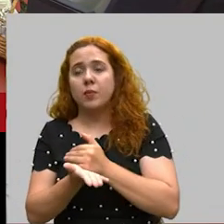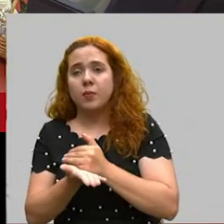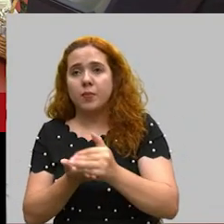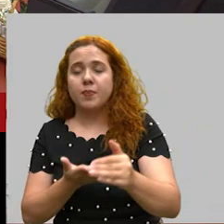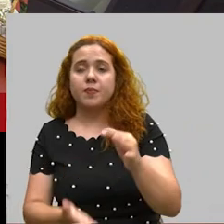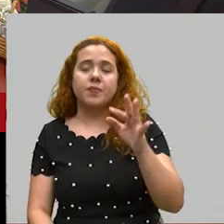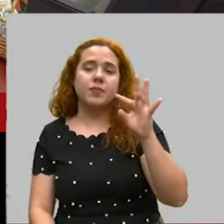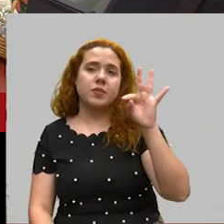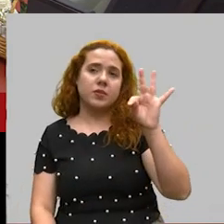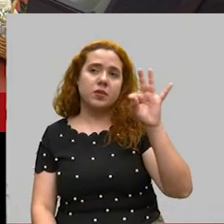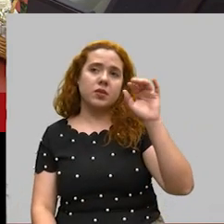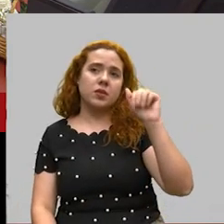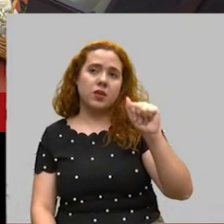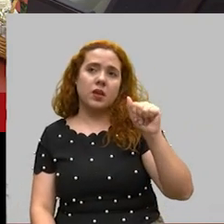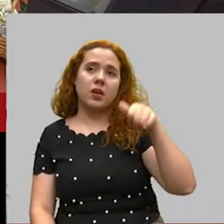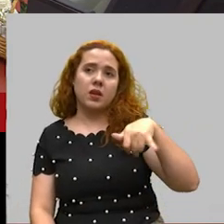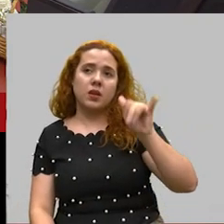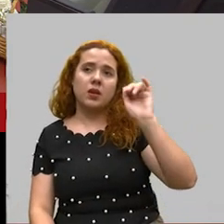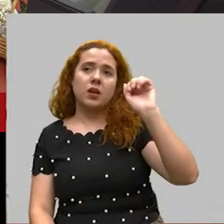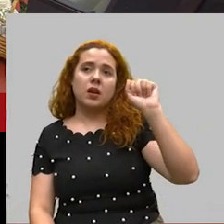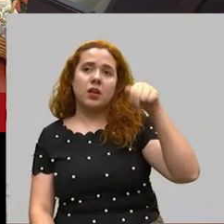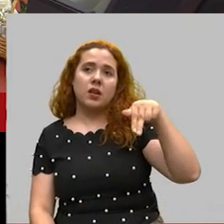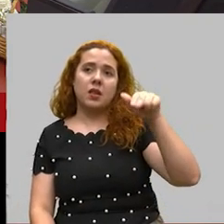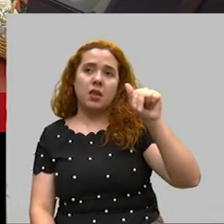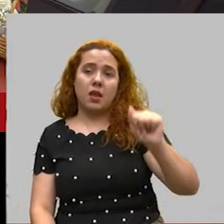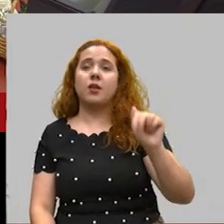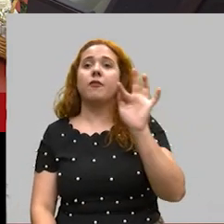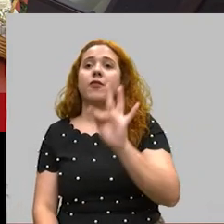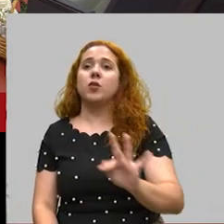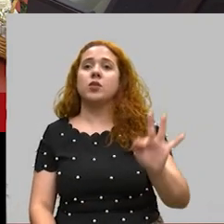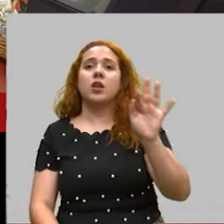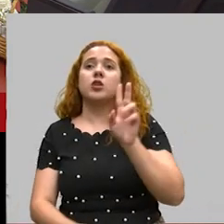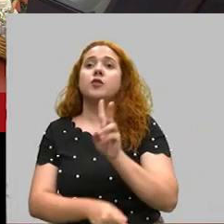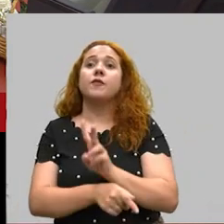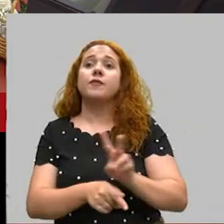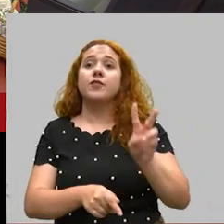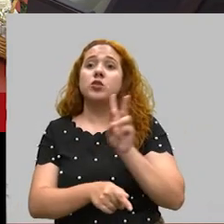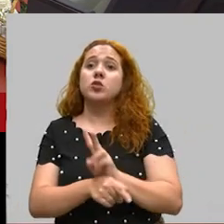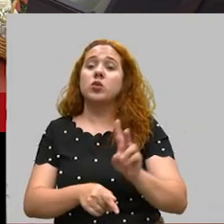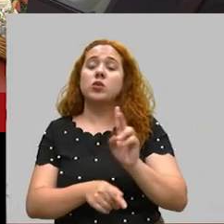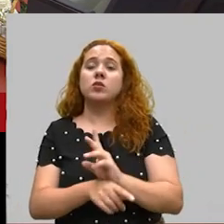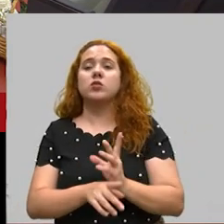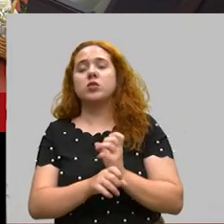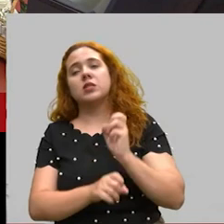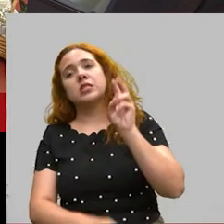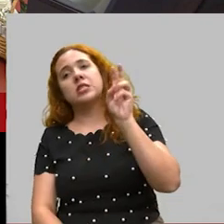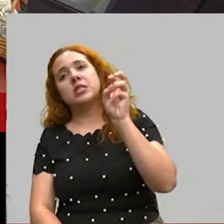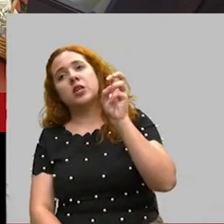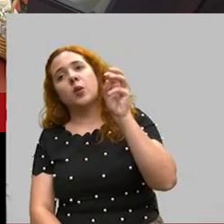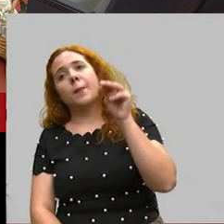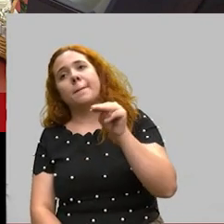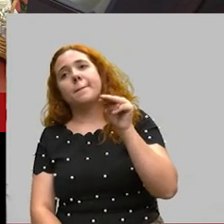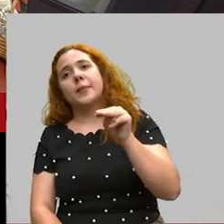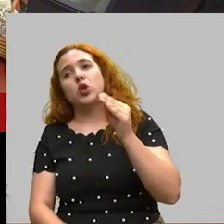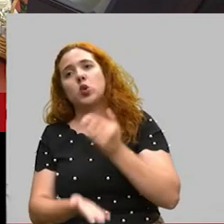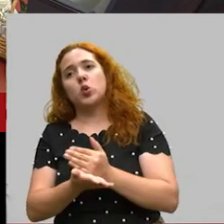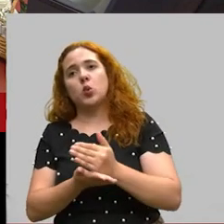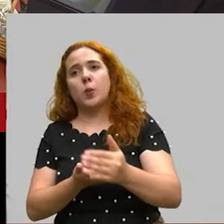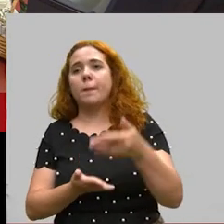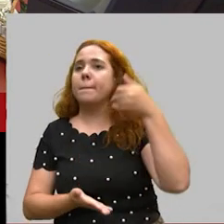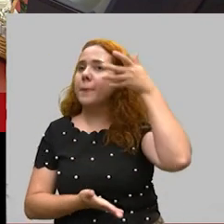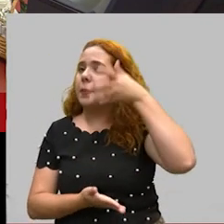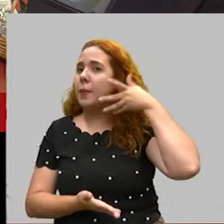Tainara Pereira gu da universidade Federal de Viçosa Tainara você tem 5 minutos então para a